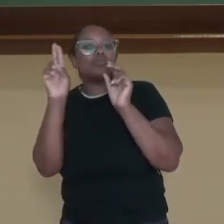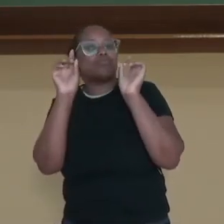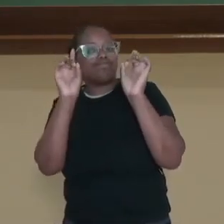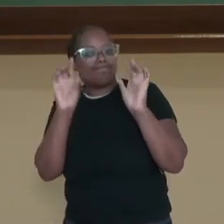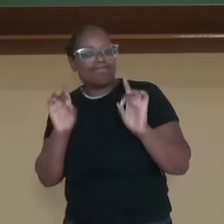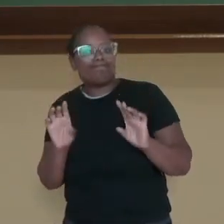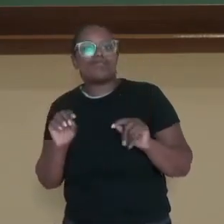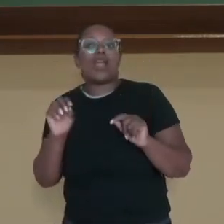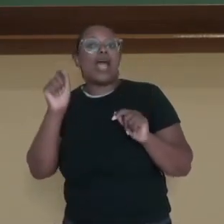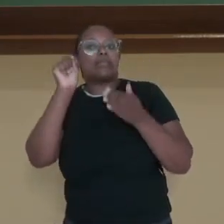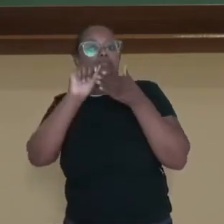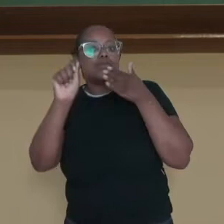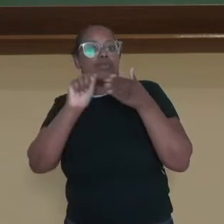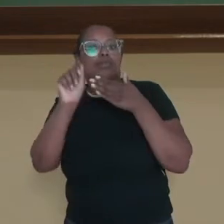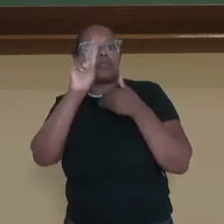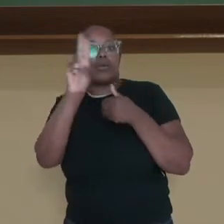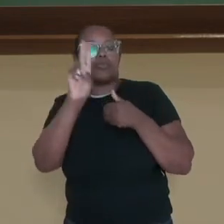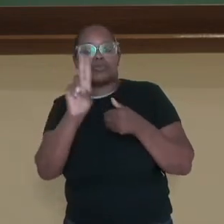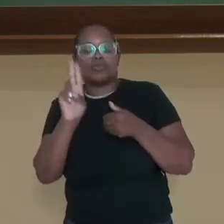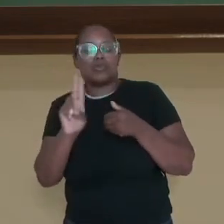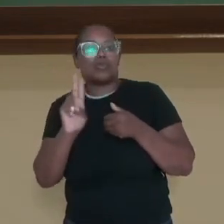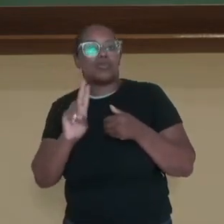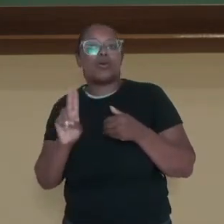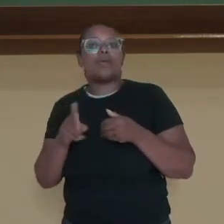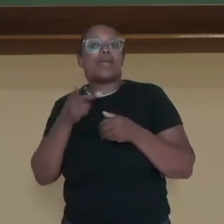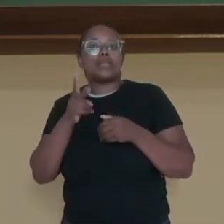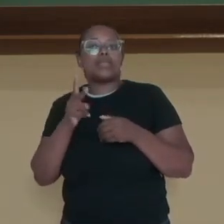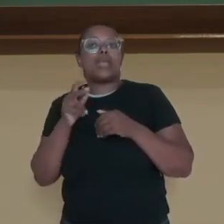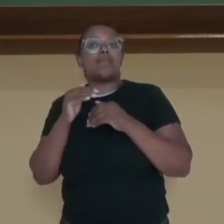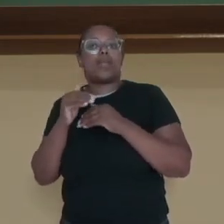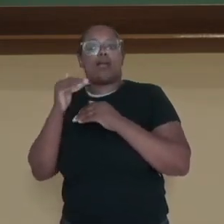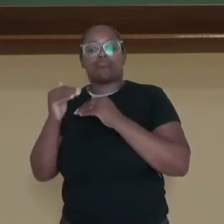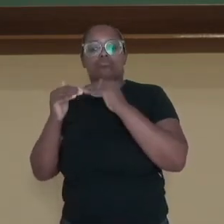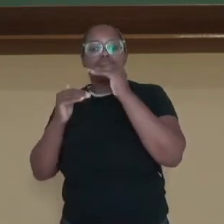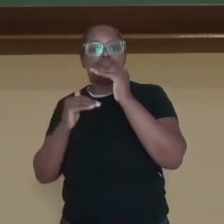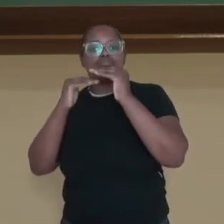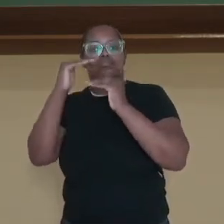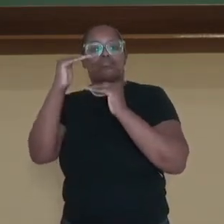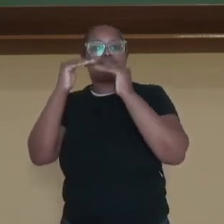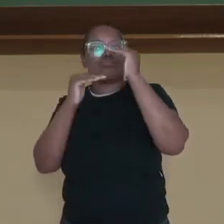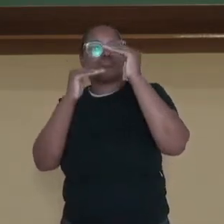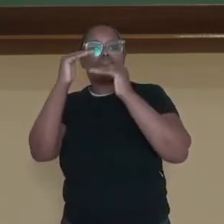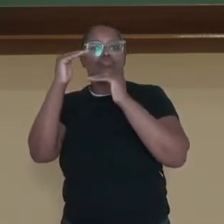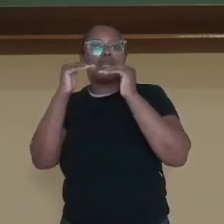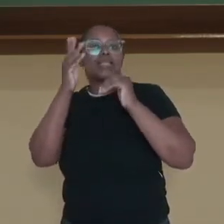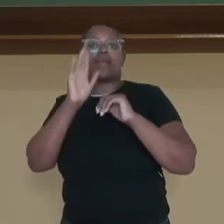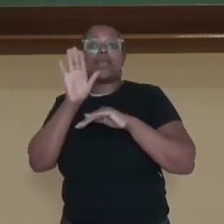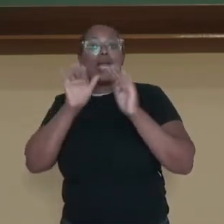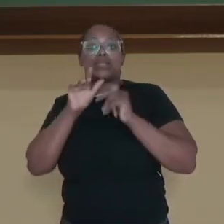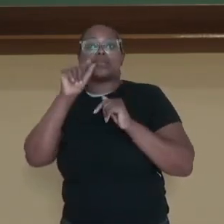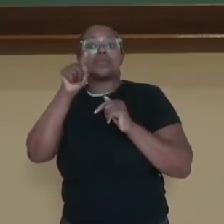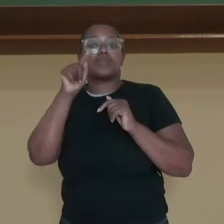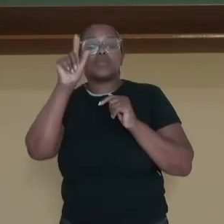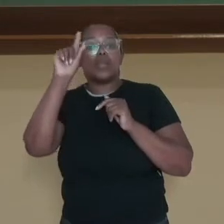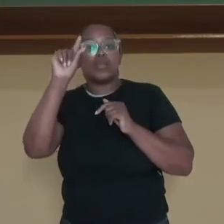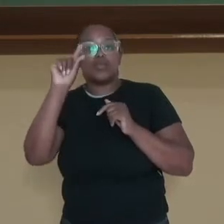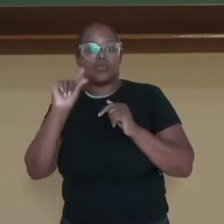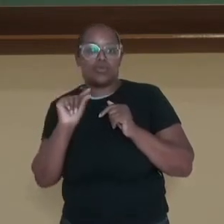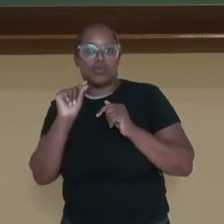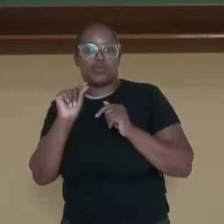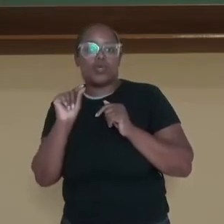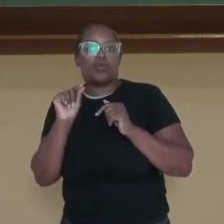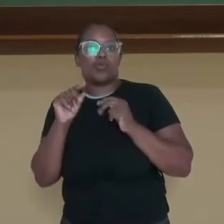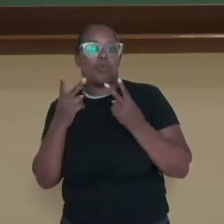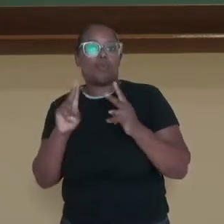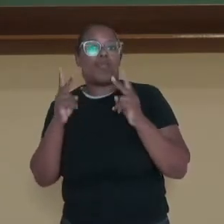ia poder escrever o seu nome ali na máquina. E um outro jogador ia ver que você tinha quebrado aquele recorde, né? Então, essas máquinas